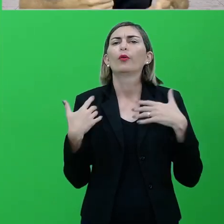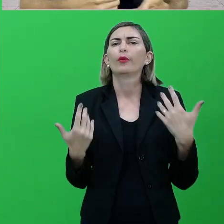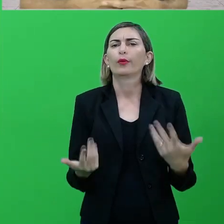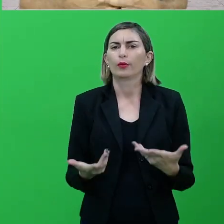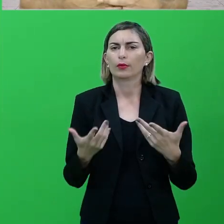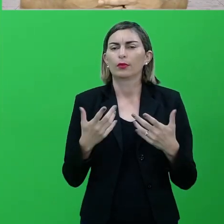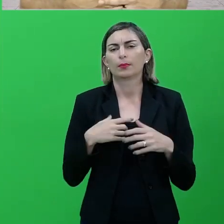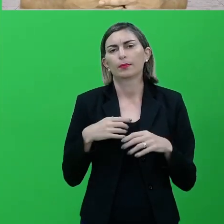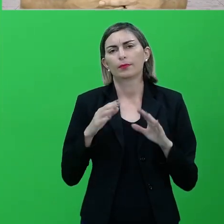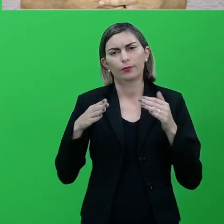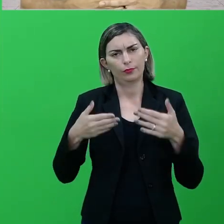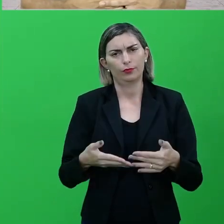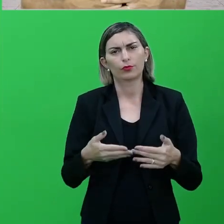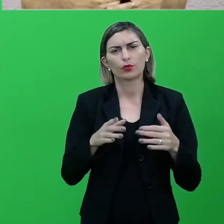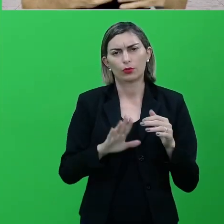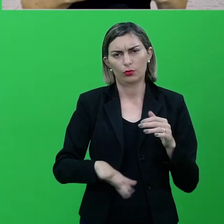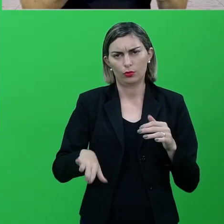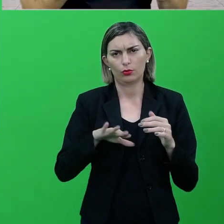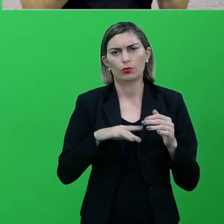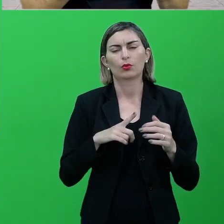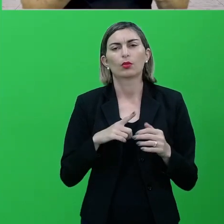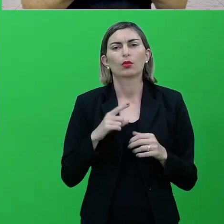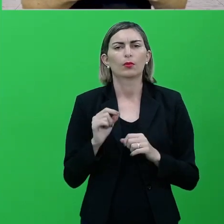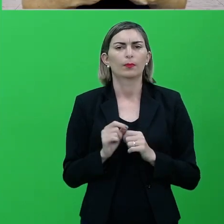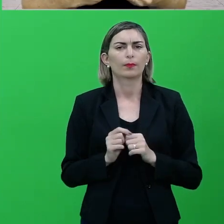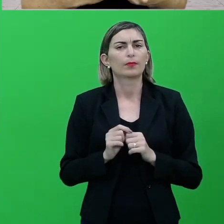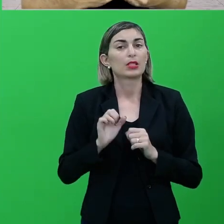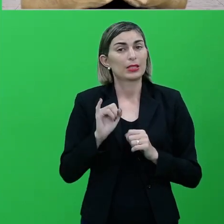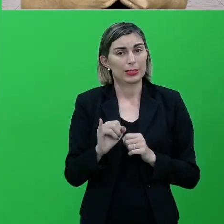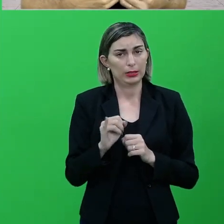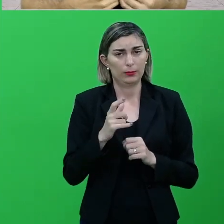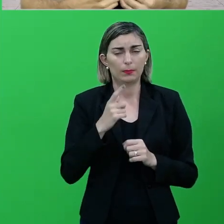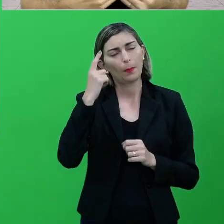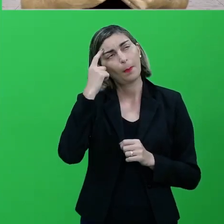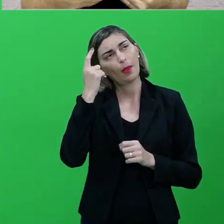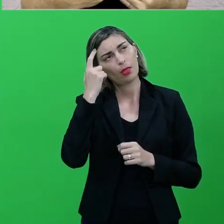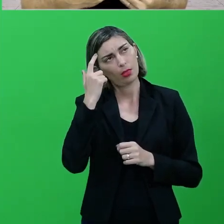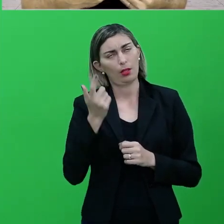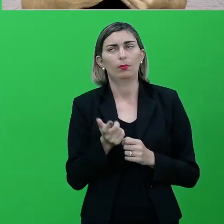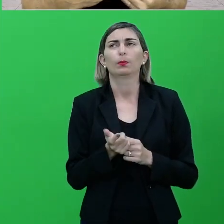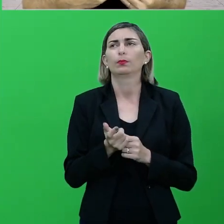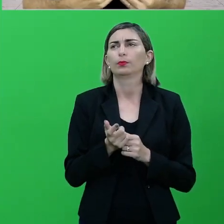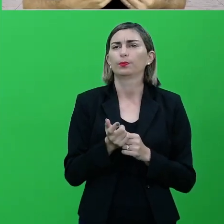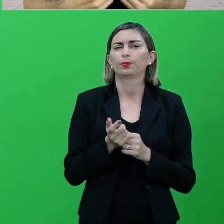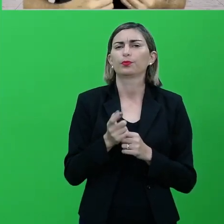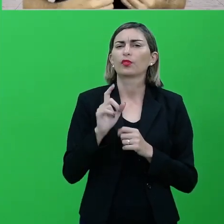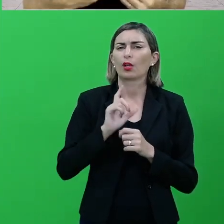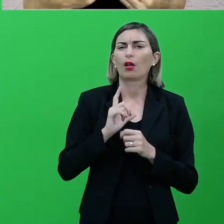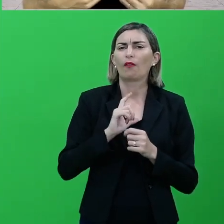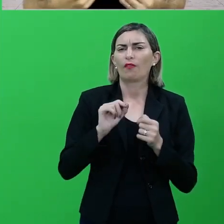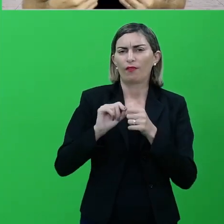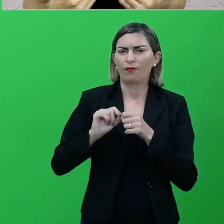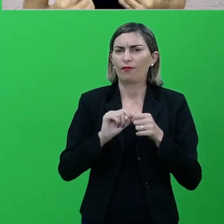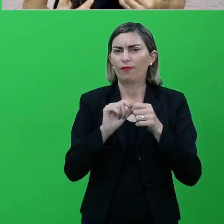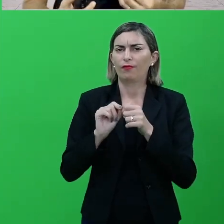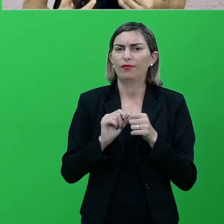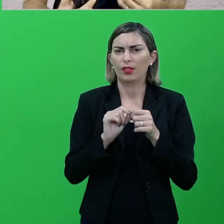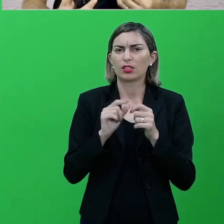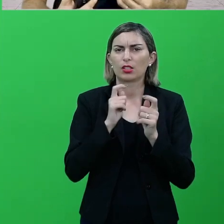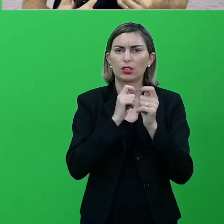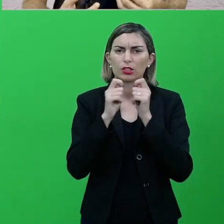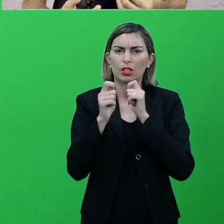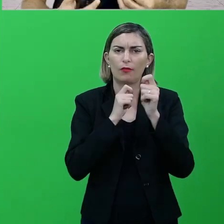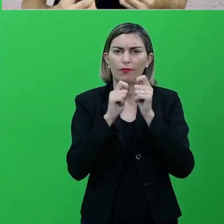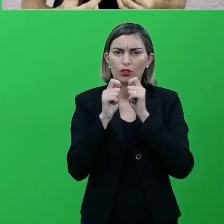mais especificamente no setor público? Se a gente pensa em realizar